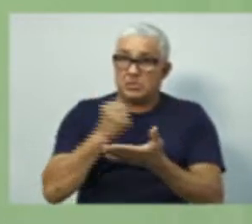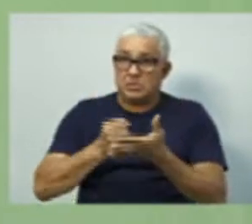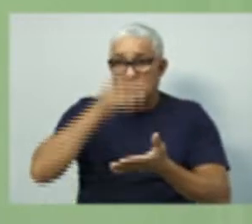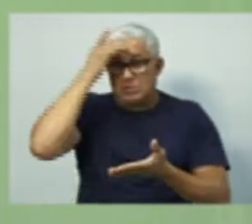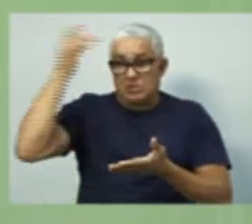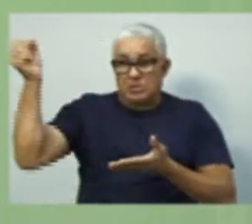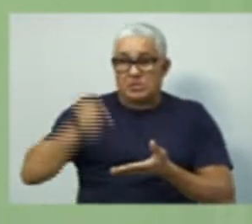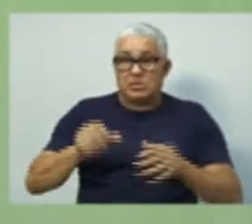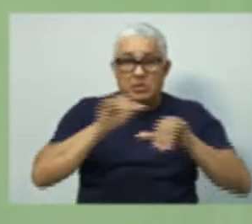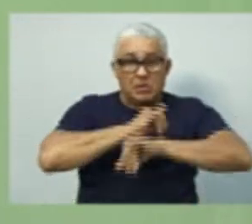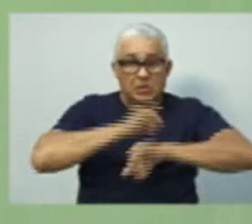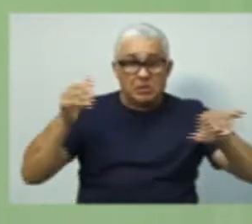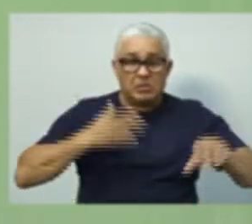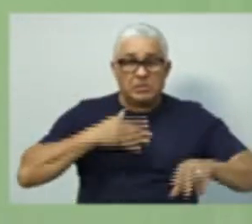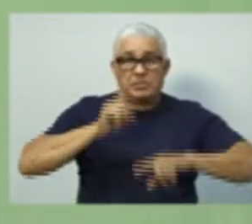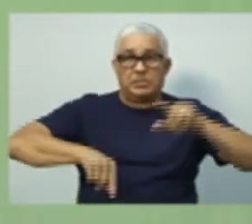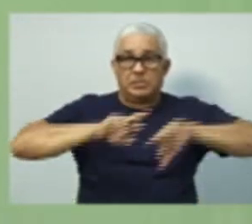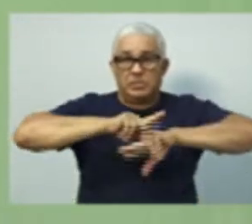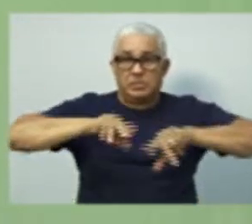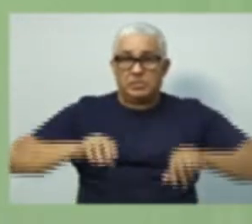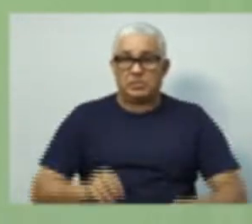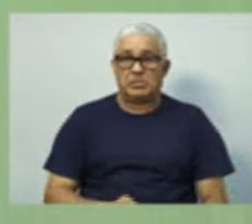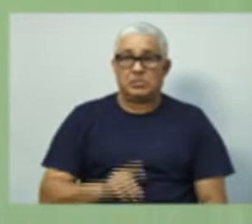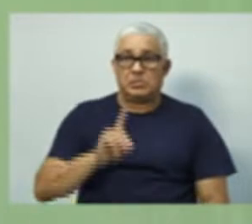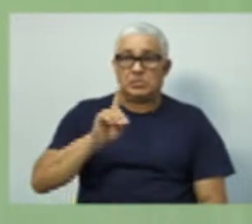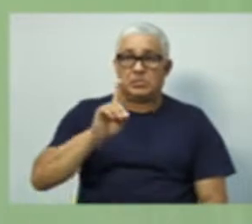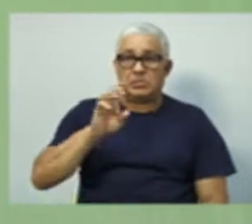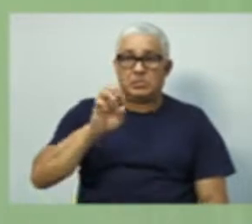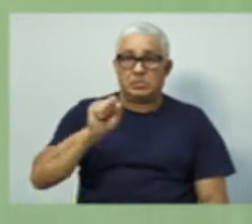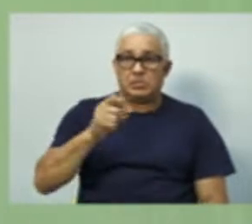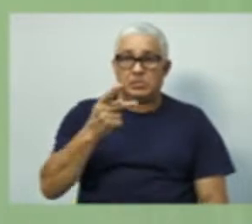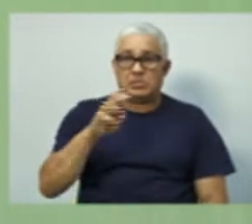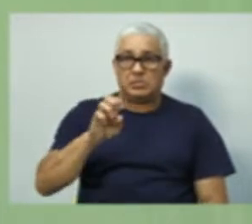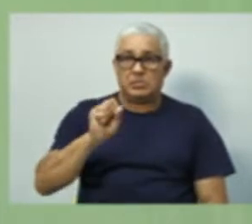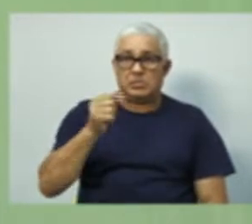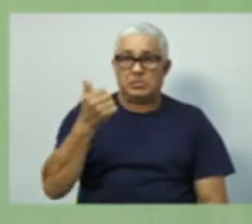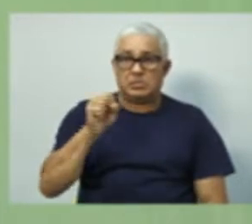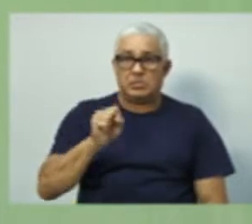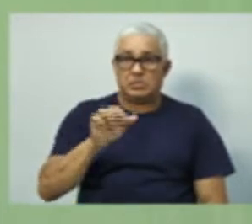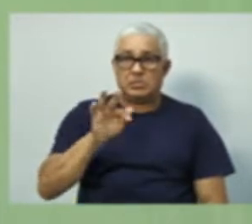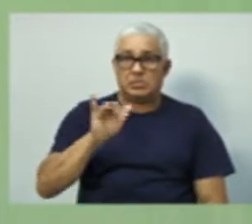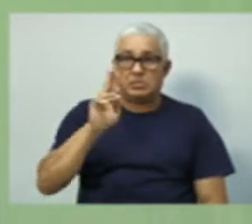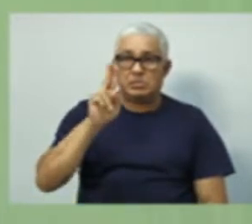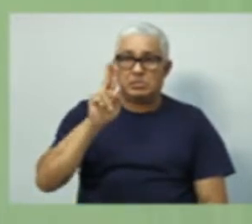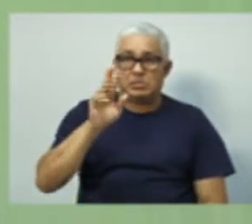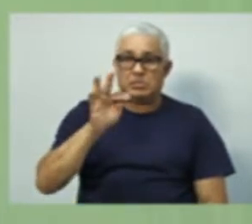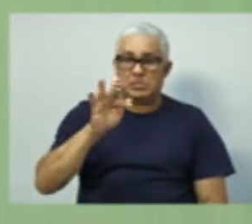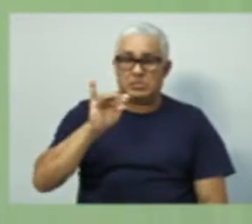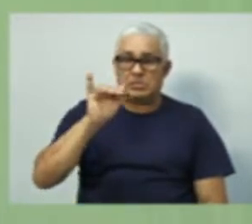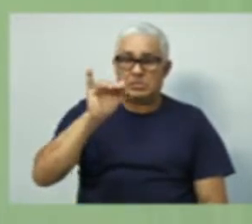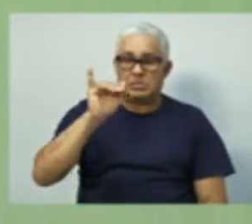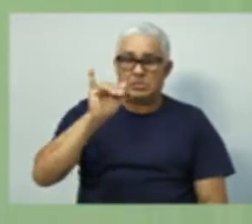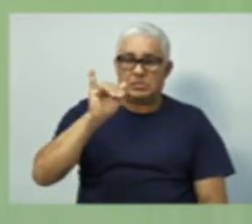ser transporte, pode ser promocional, né? Colocar o pessoal para fazer propaganda, material de publicação. Está tudo previsto aqui,